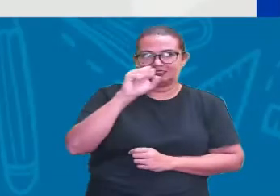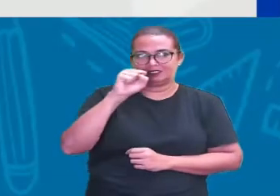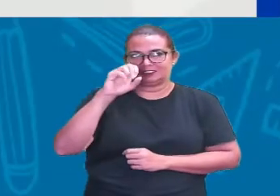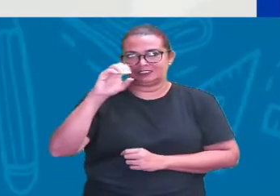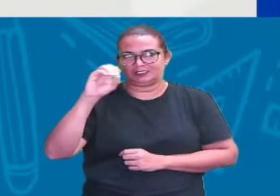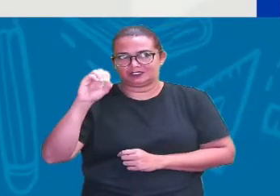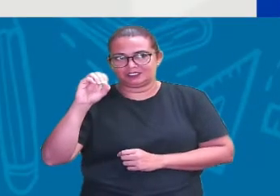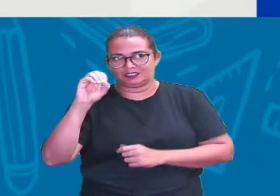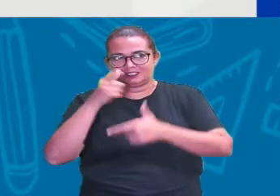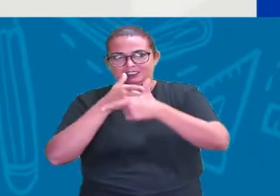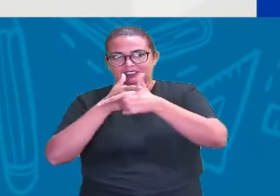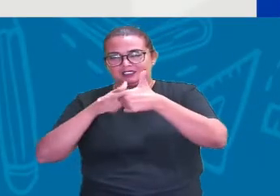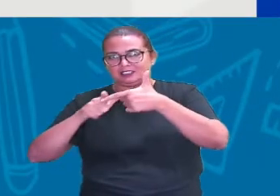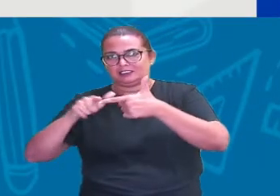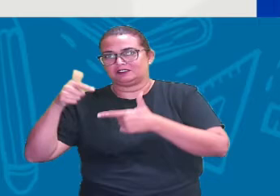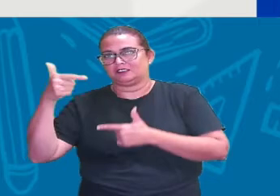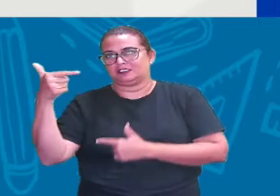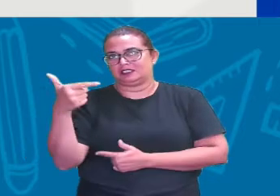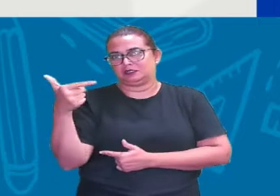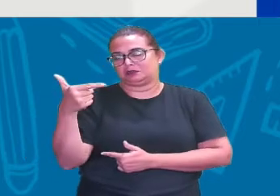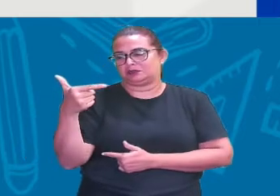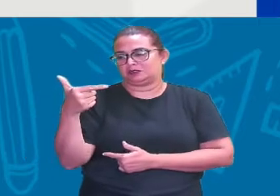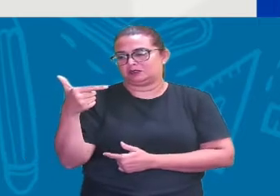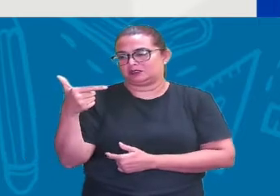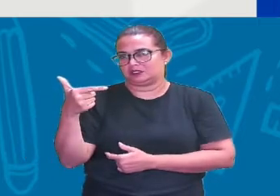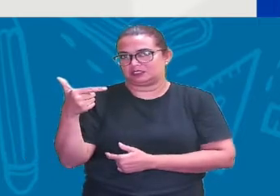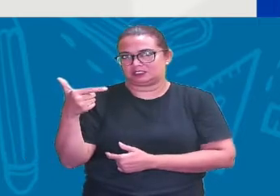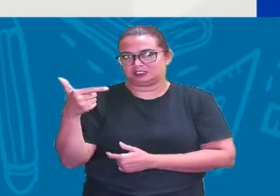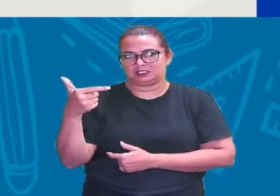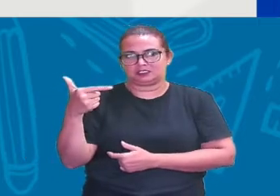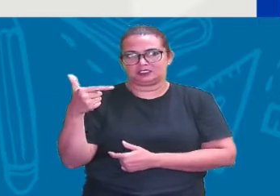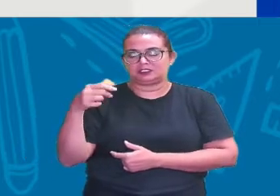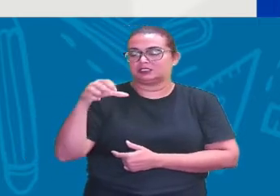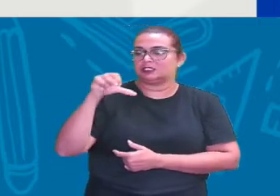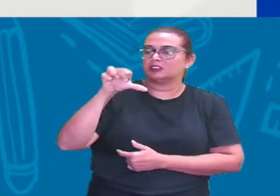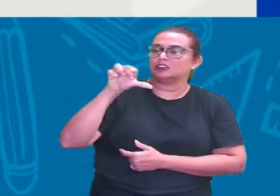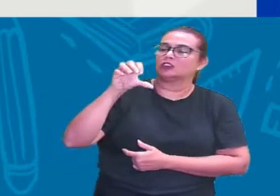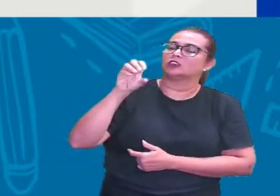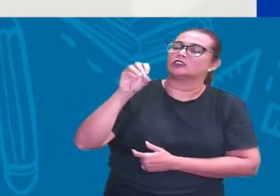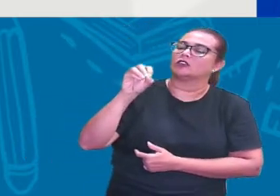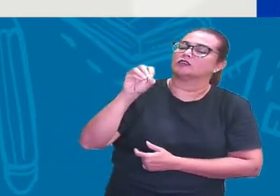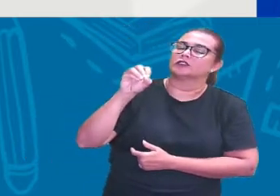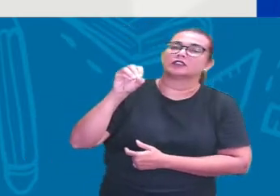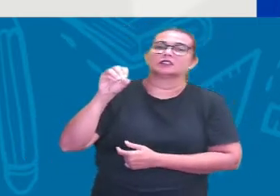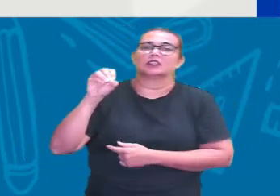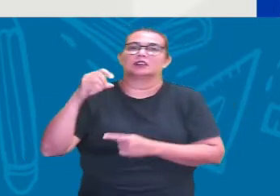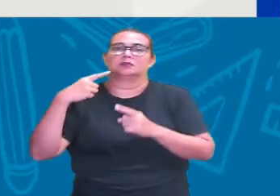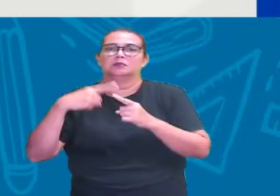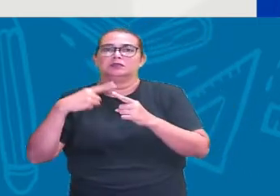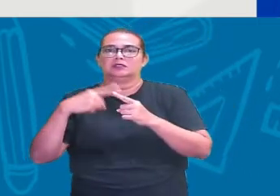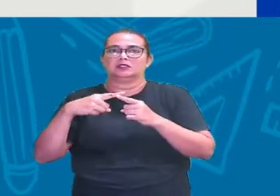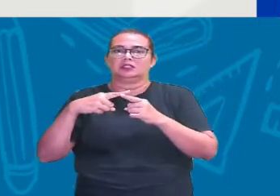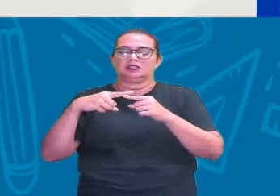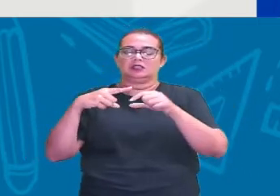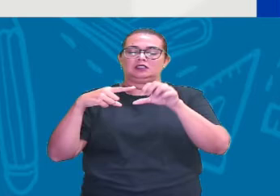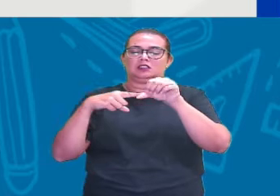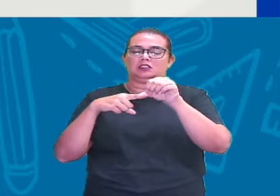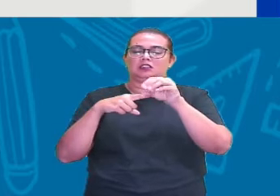por 2. 180 dividido por 2 é 90. 90 dividido por